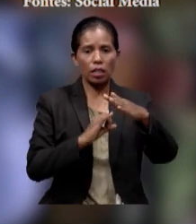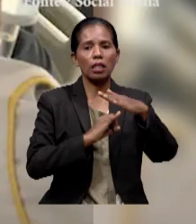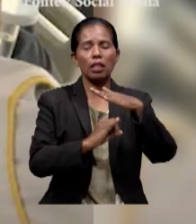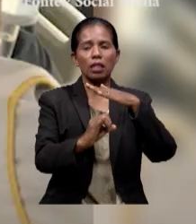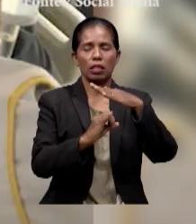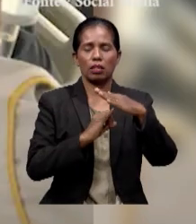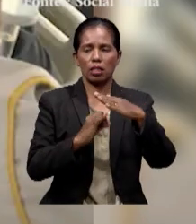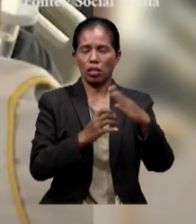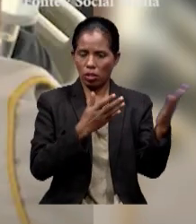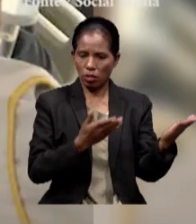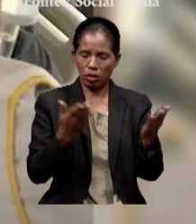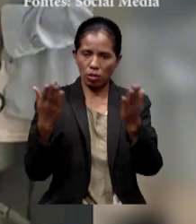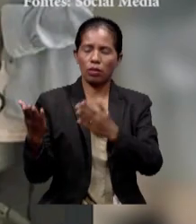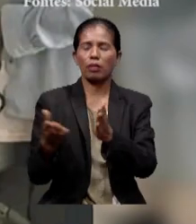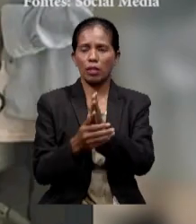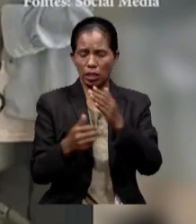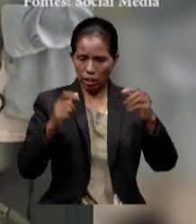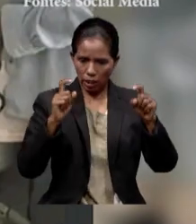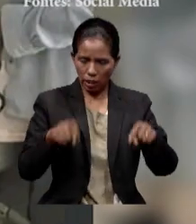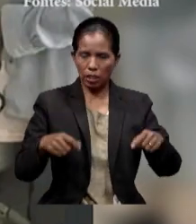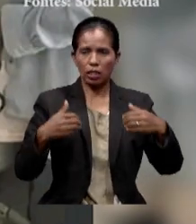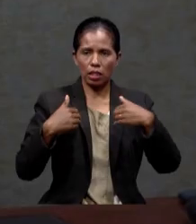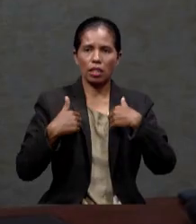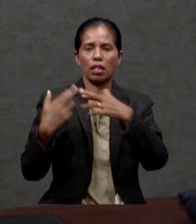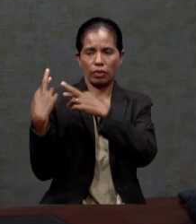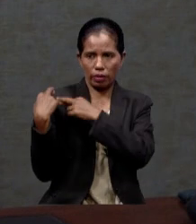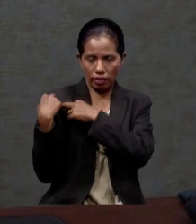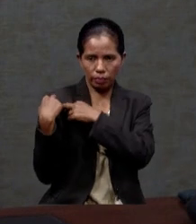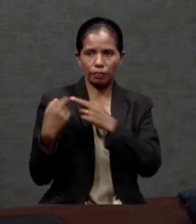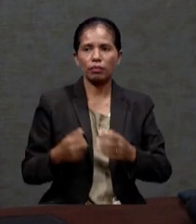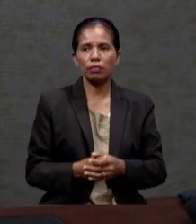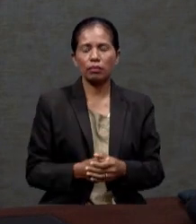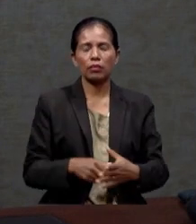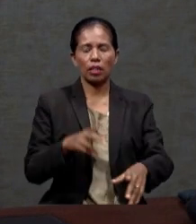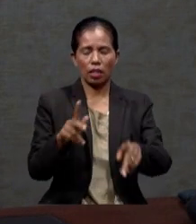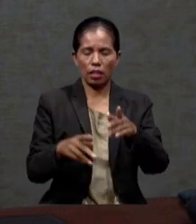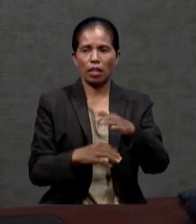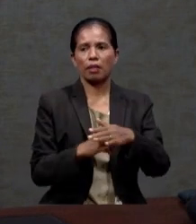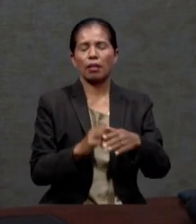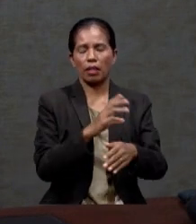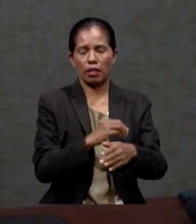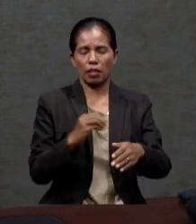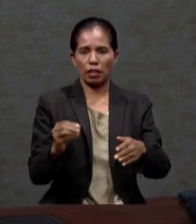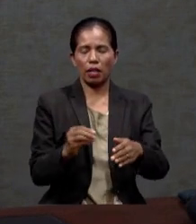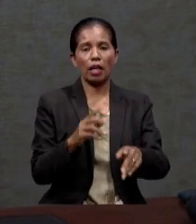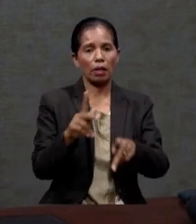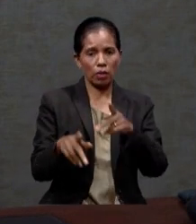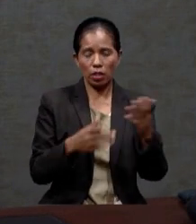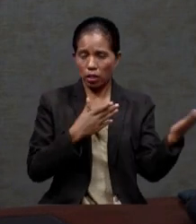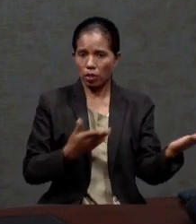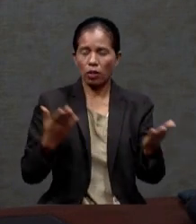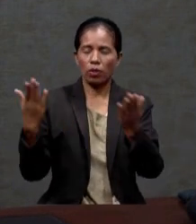tem responsabilidade responsabilidade não sa notifica importador mina era nem o